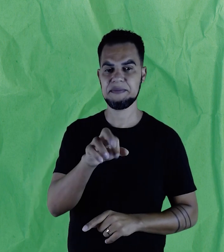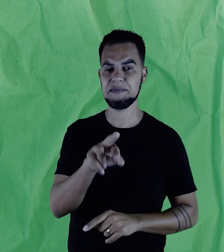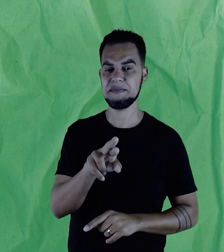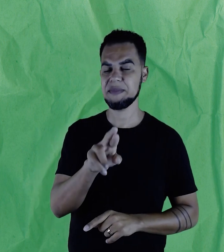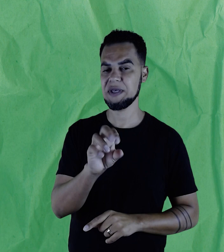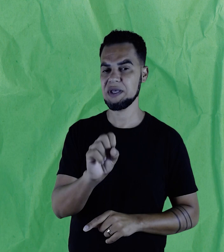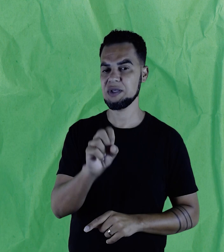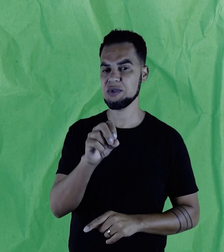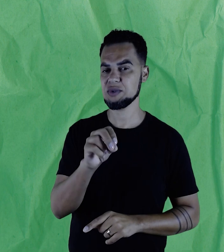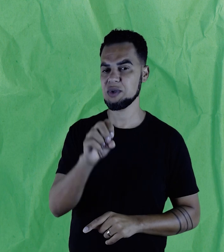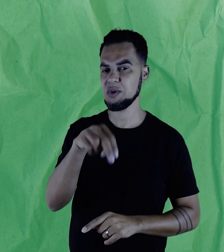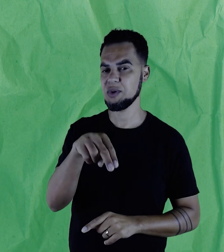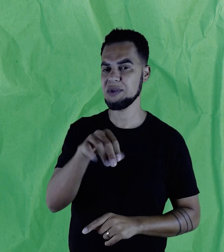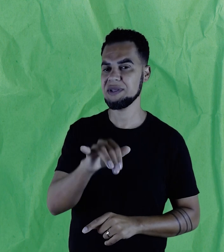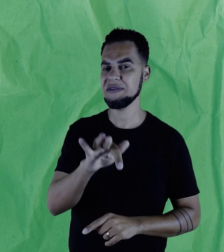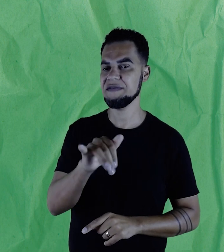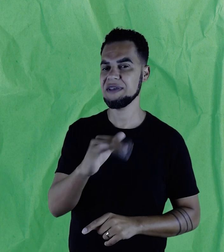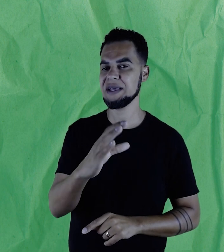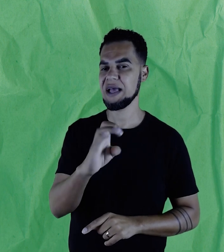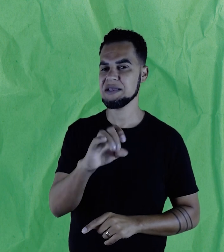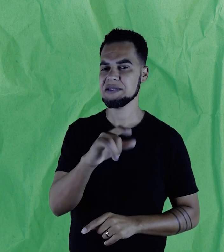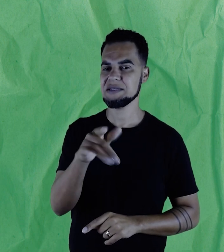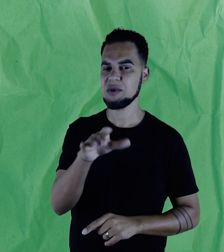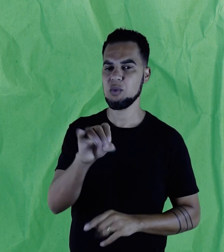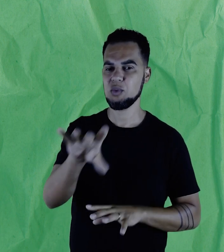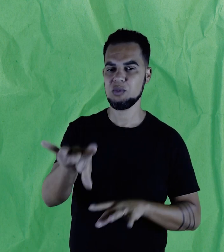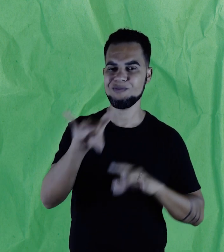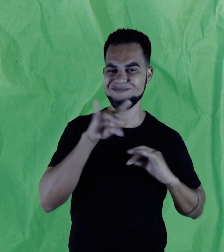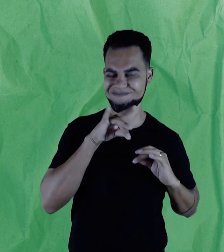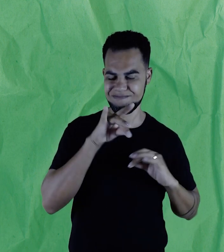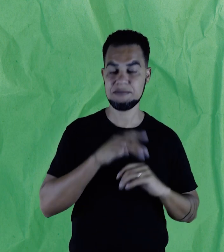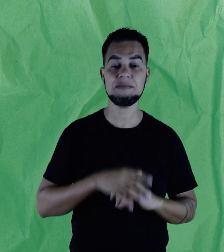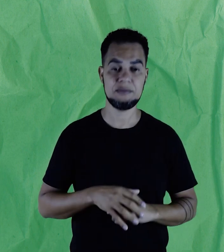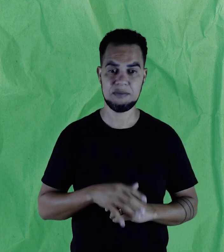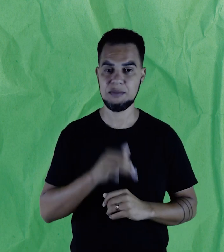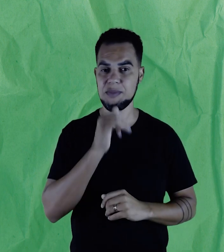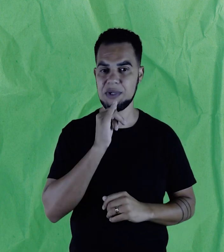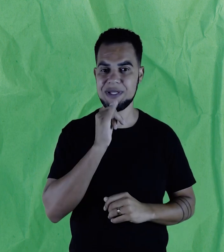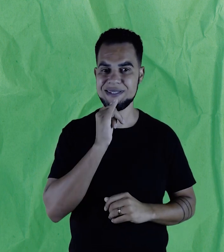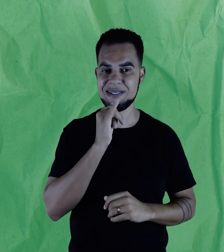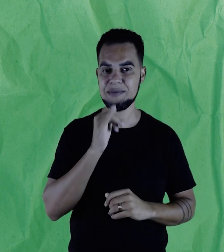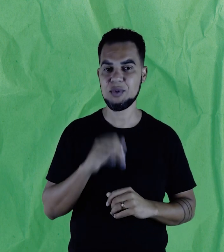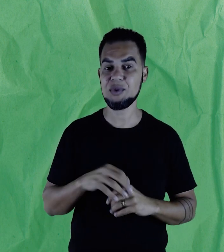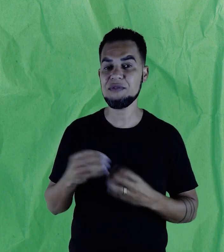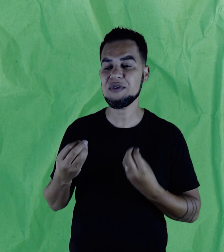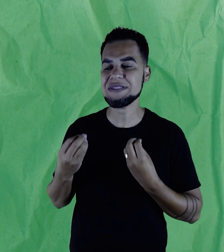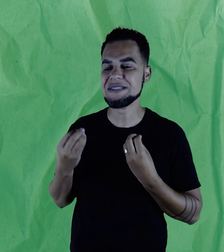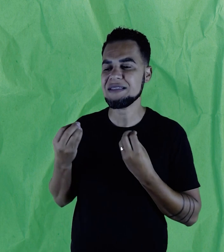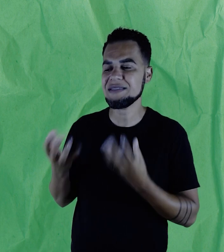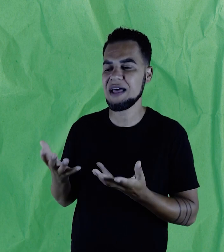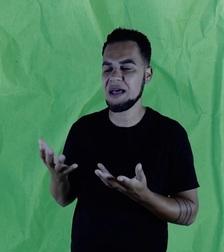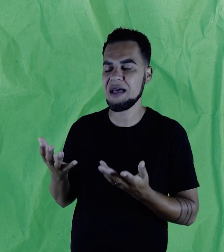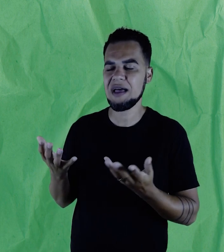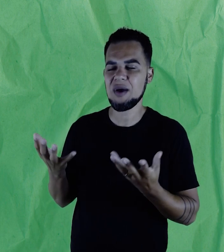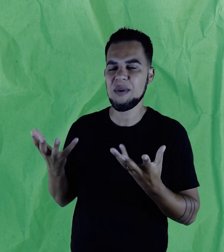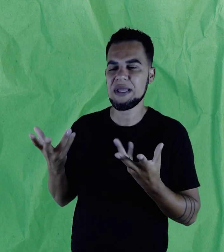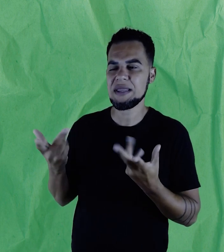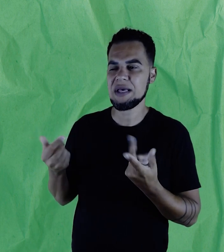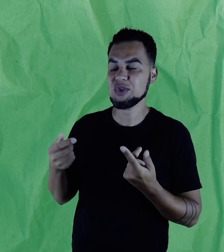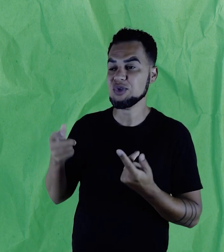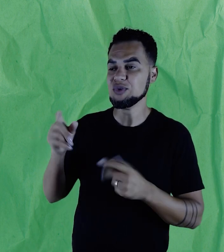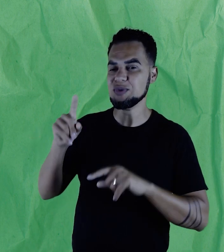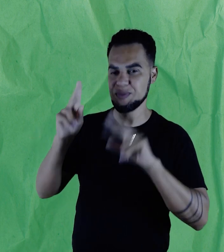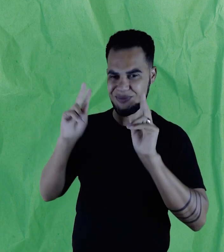Personificação ela é usada também em várias situações. É quando você dá qualidades de pessoas, ou enfim, de seres humanos,